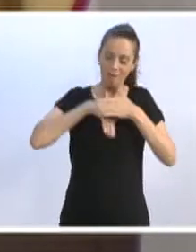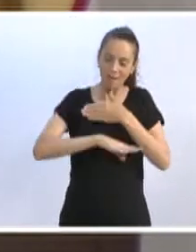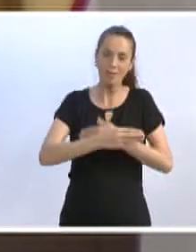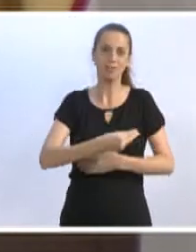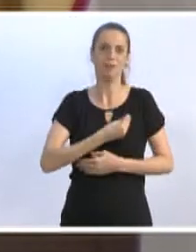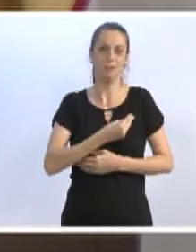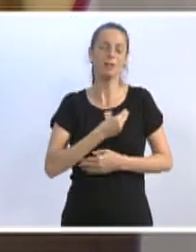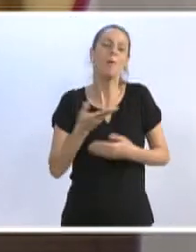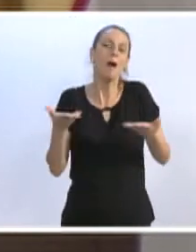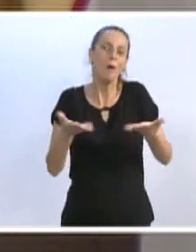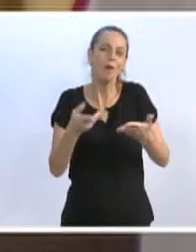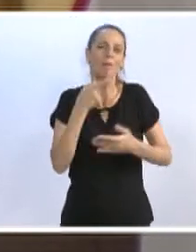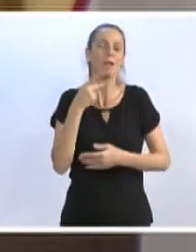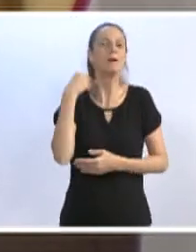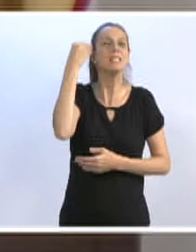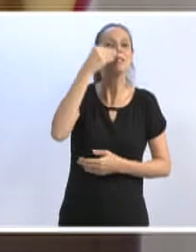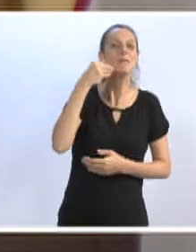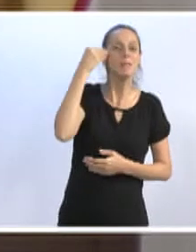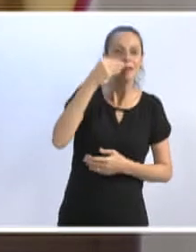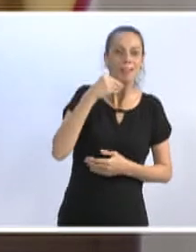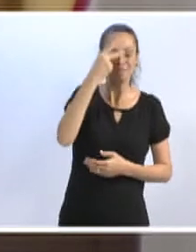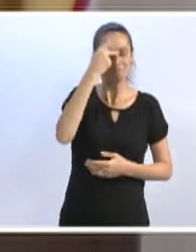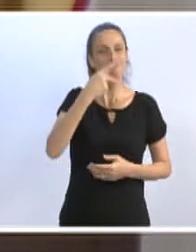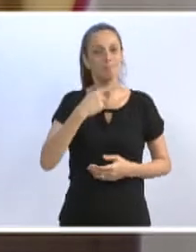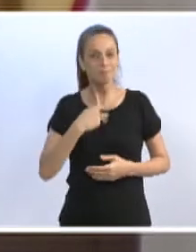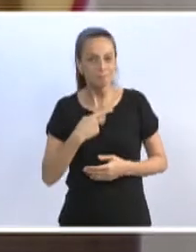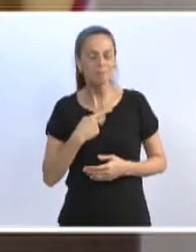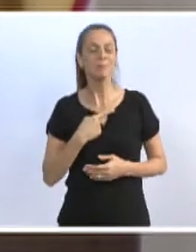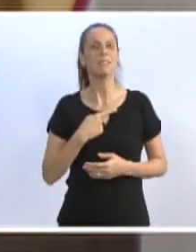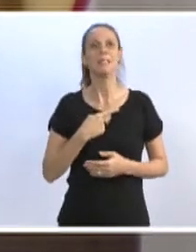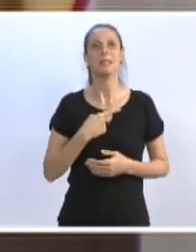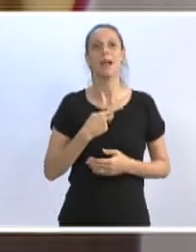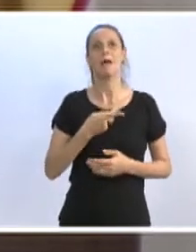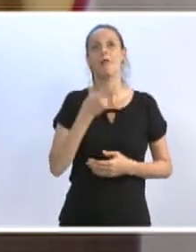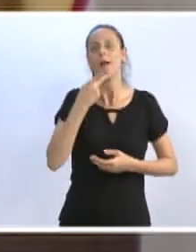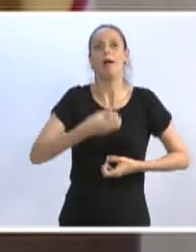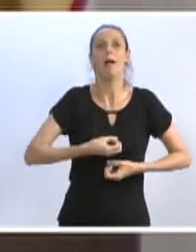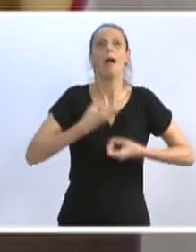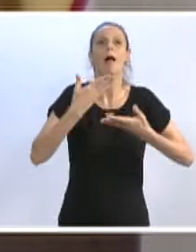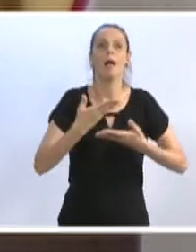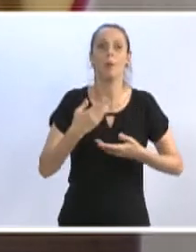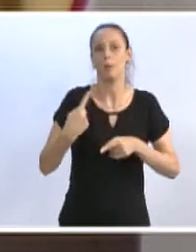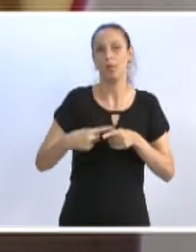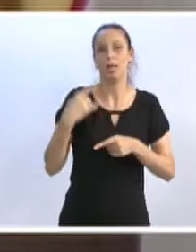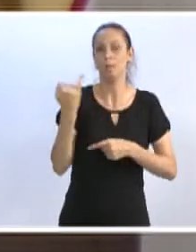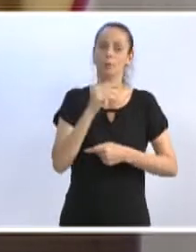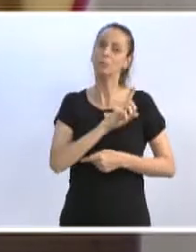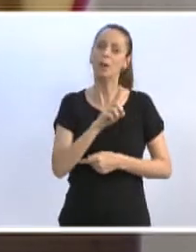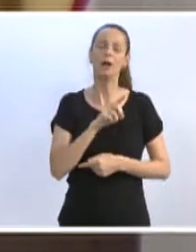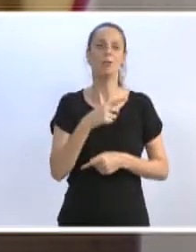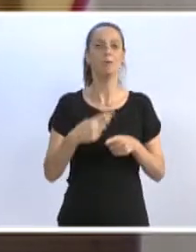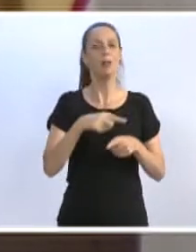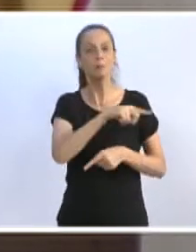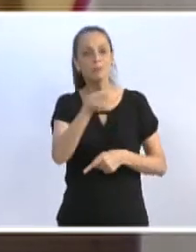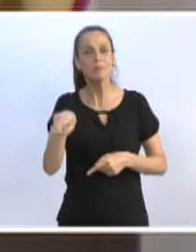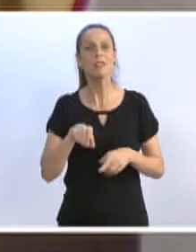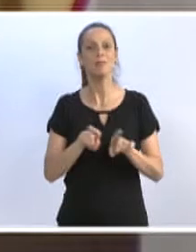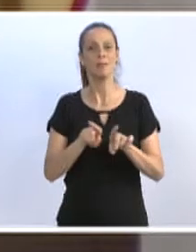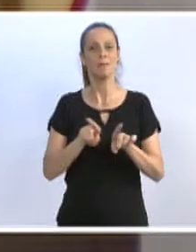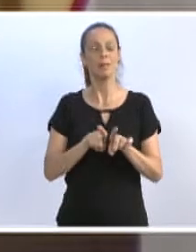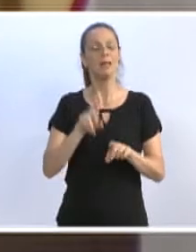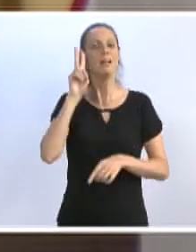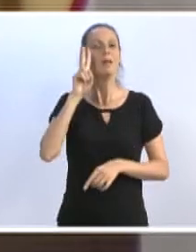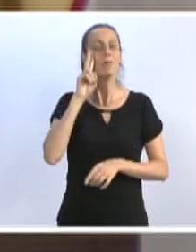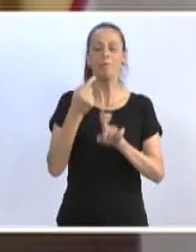experiência pessoal, não é porque ela é importante, é para que você possa, quando me ouve, fazer a tua experiência e recordar